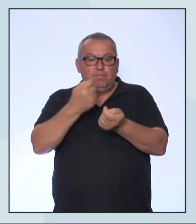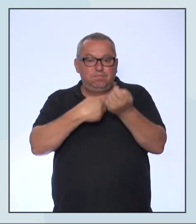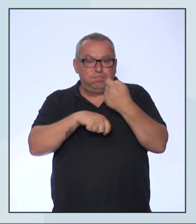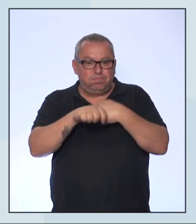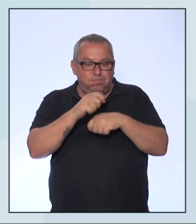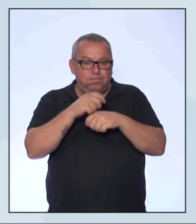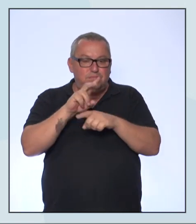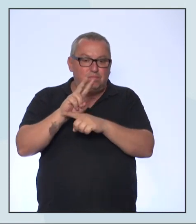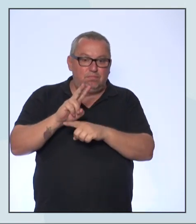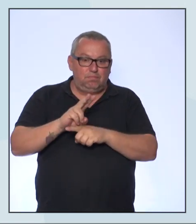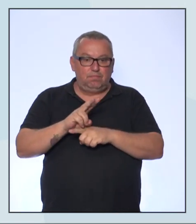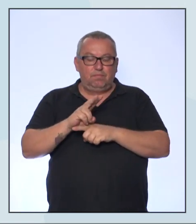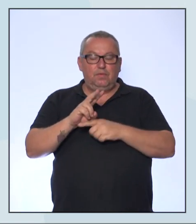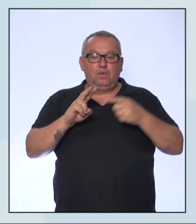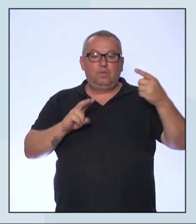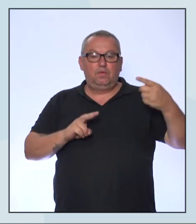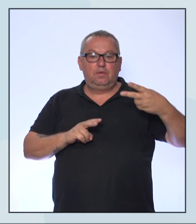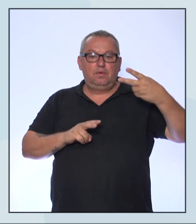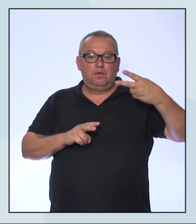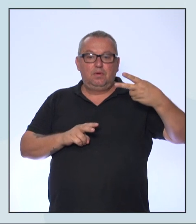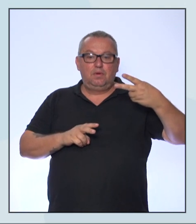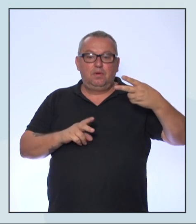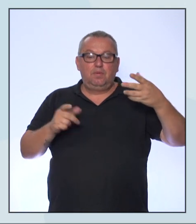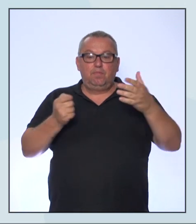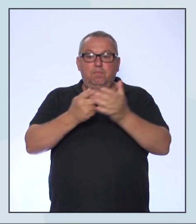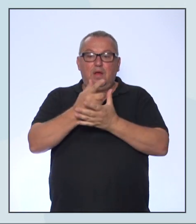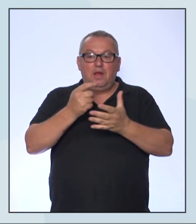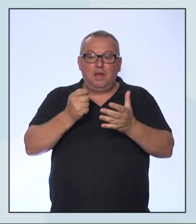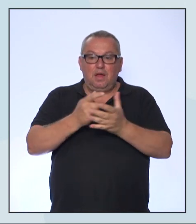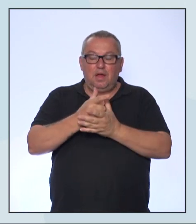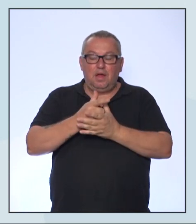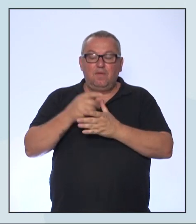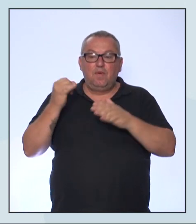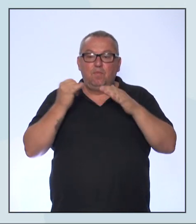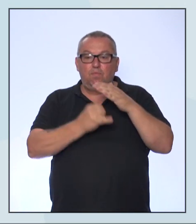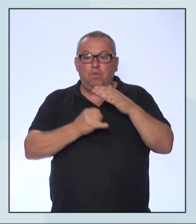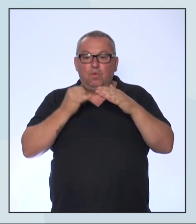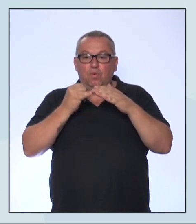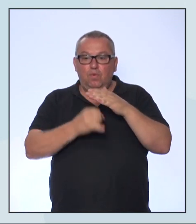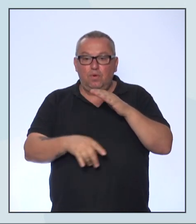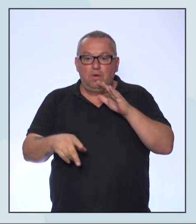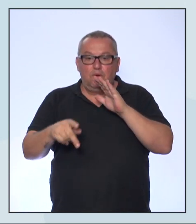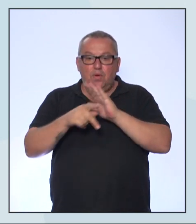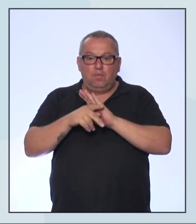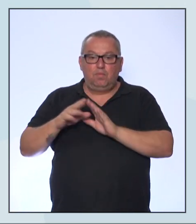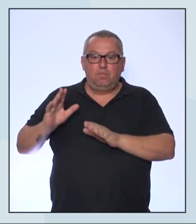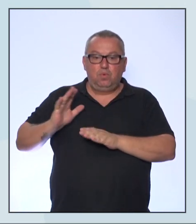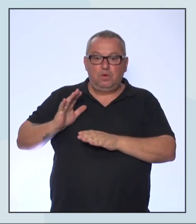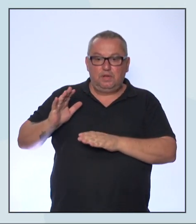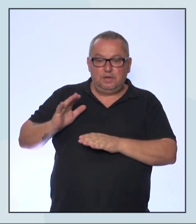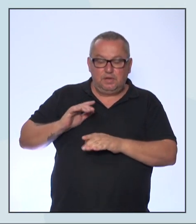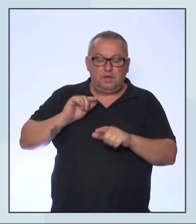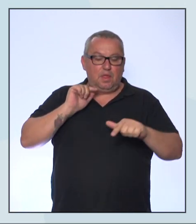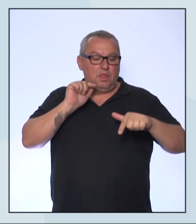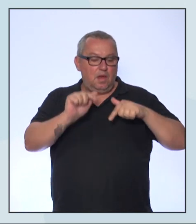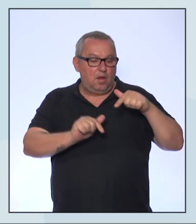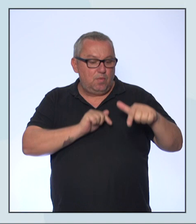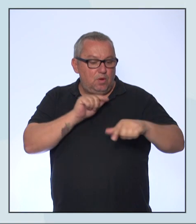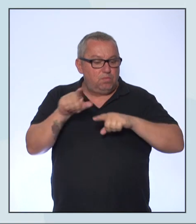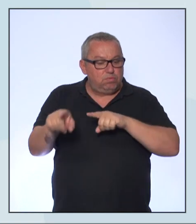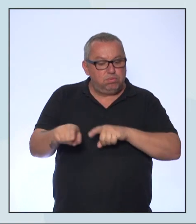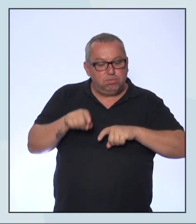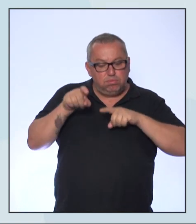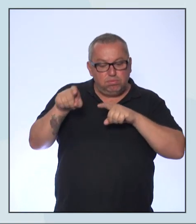terceiro Estado, todos os demais. Nós temos no terceiro Estado membros da alta burguesia, trabalhadores